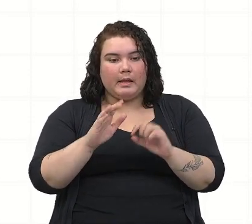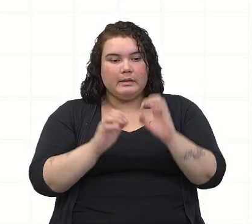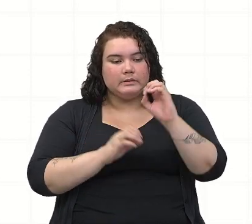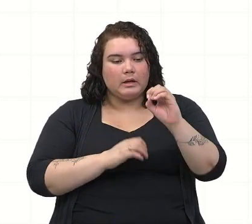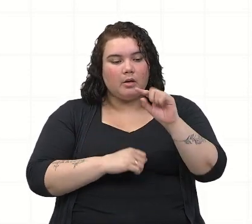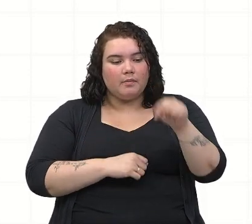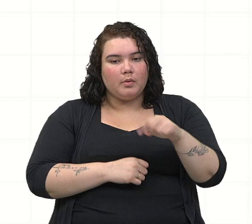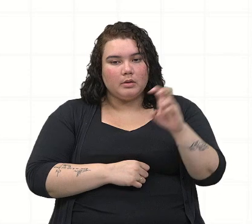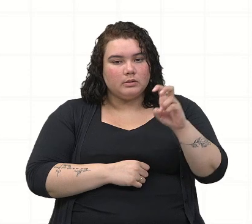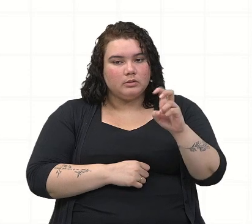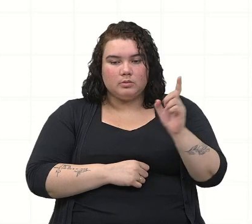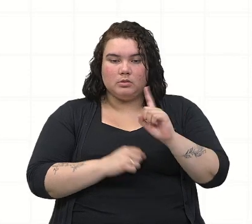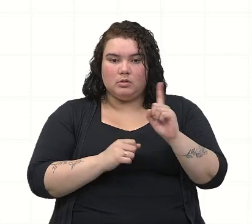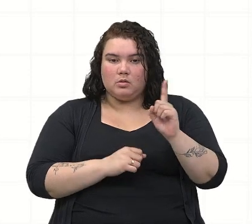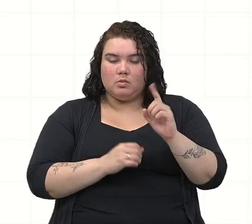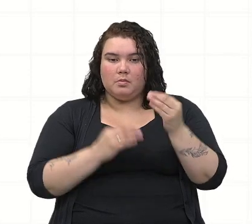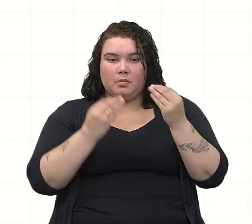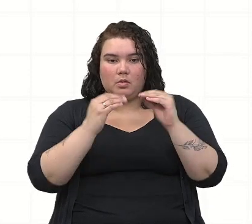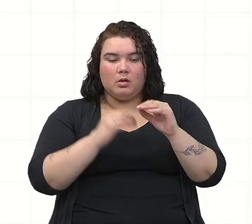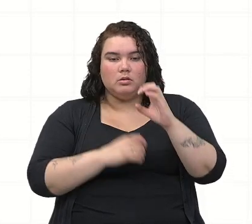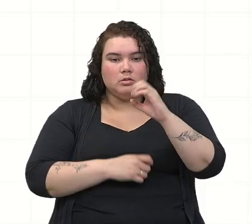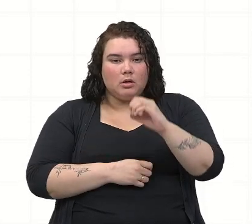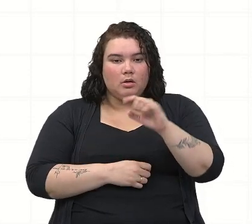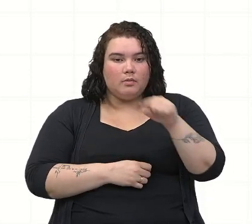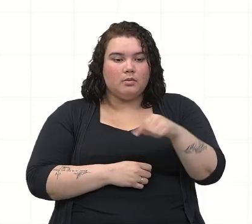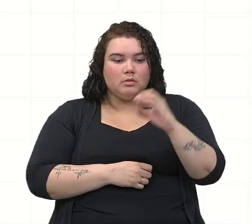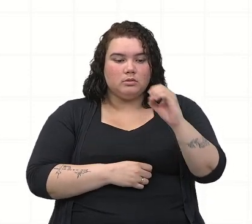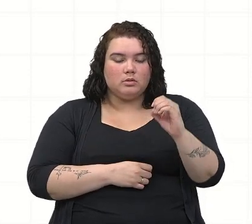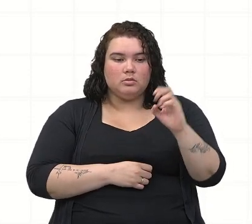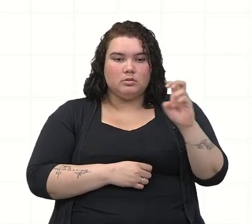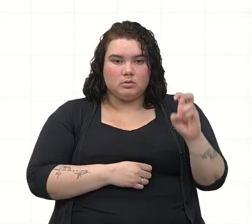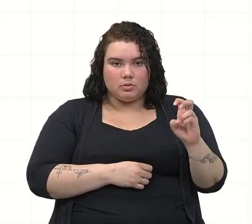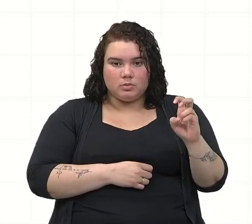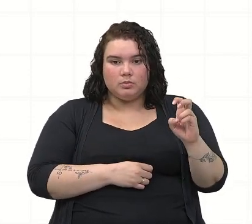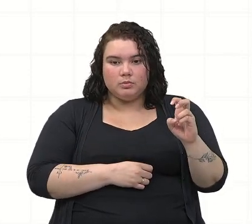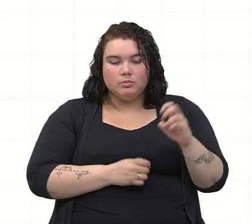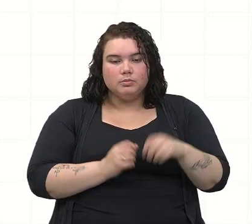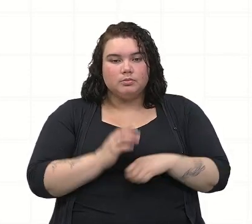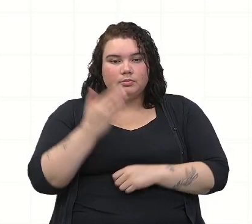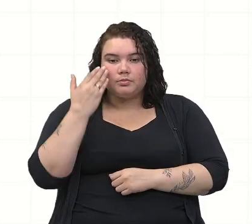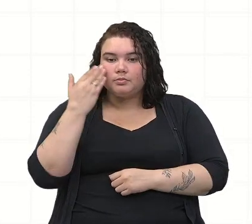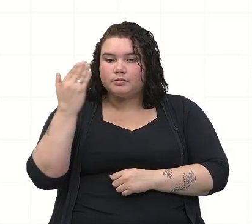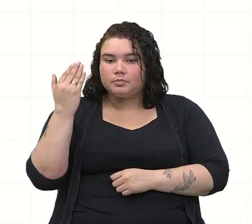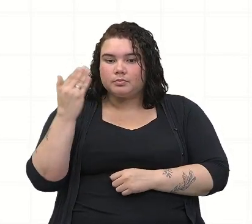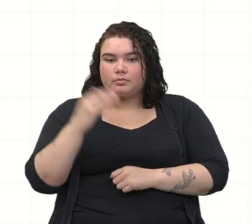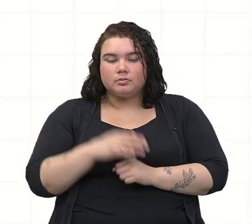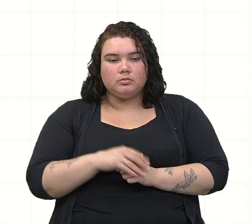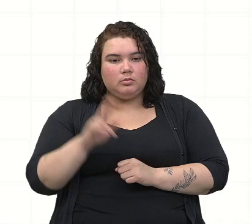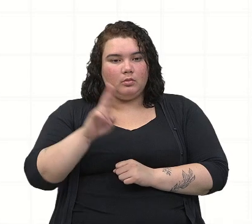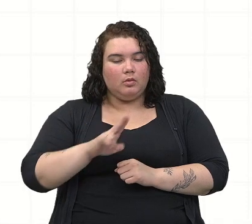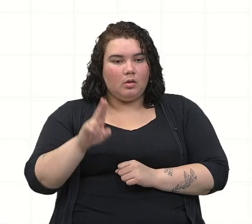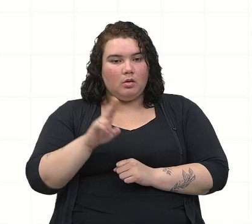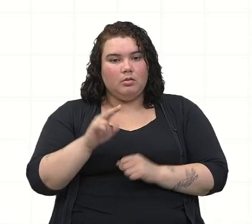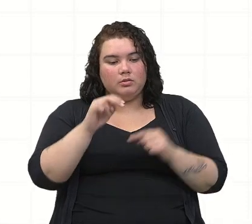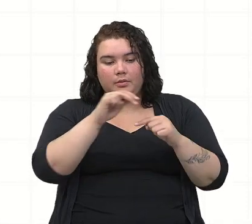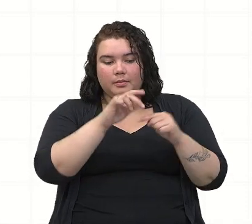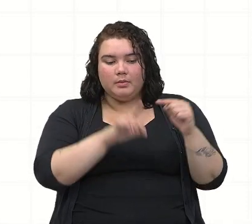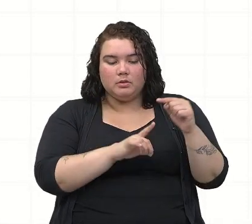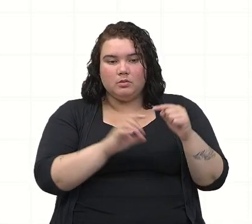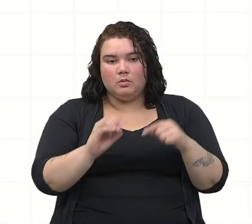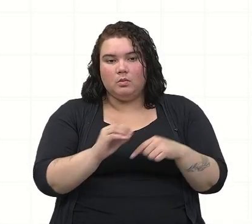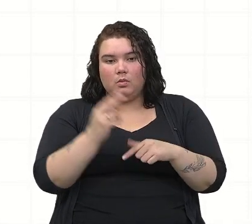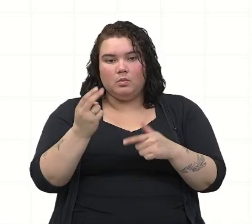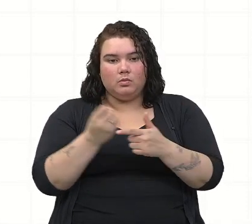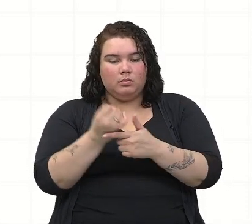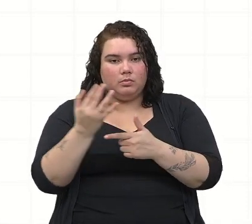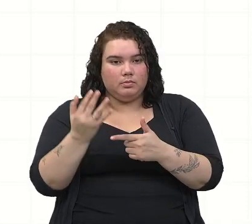5 décimos. Então, 5 centésimos. Transformamos, nós vamos utilizar ou na forma de fração ou